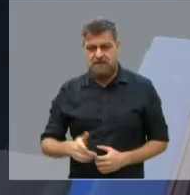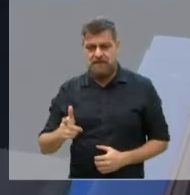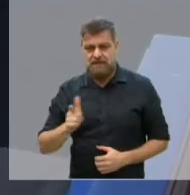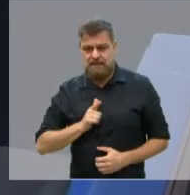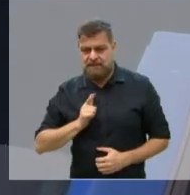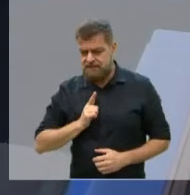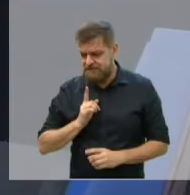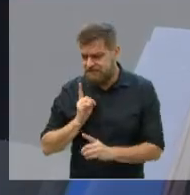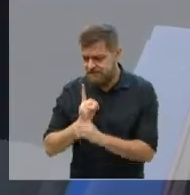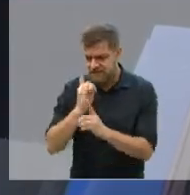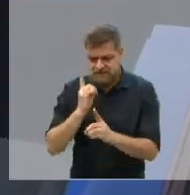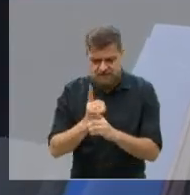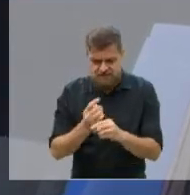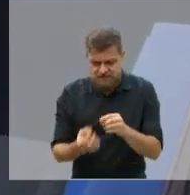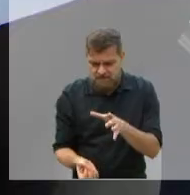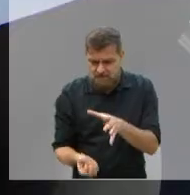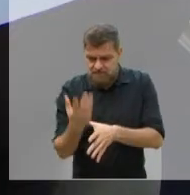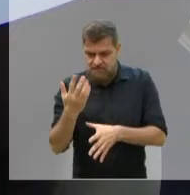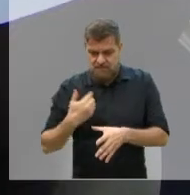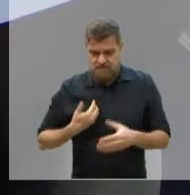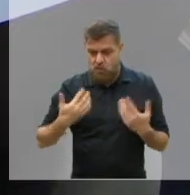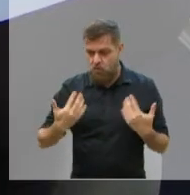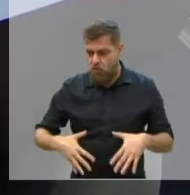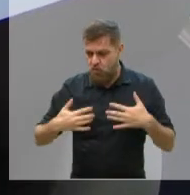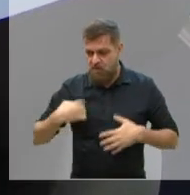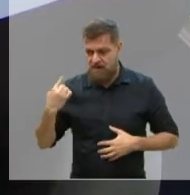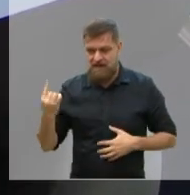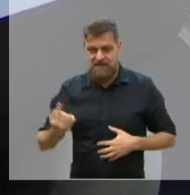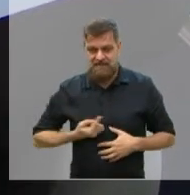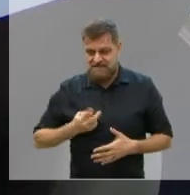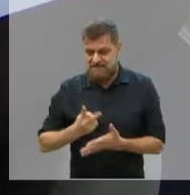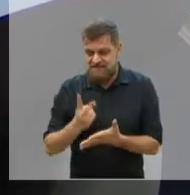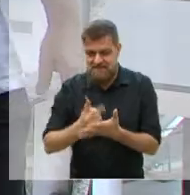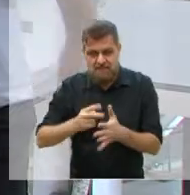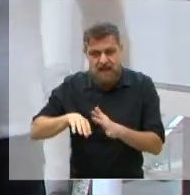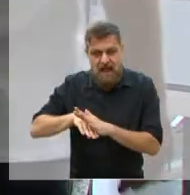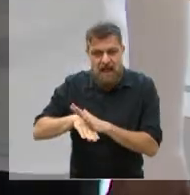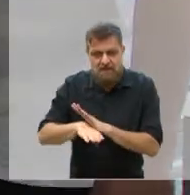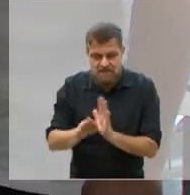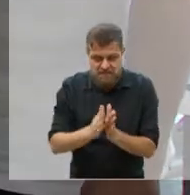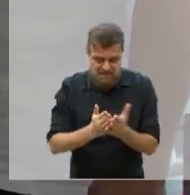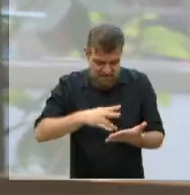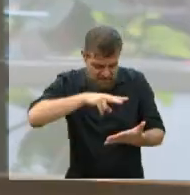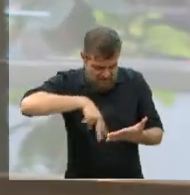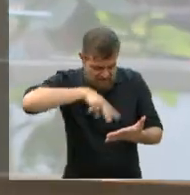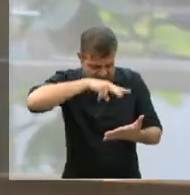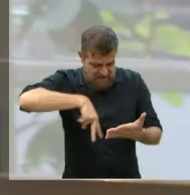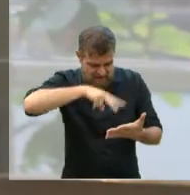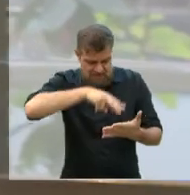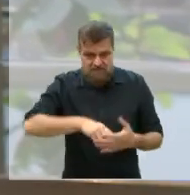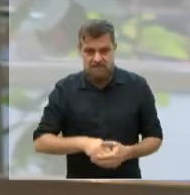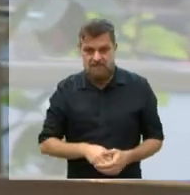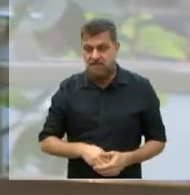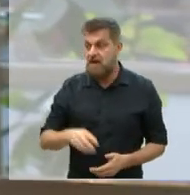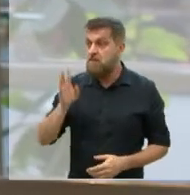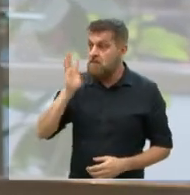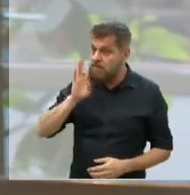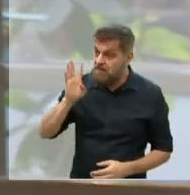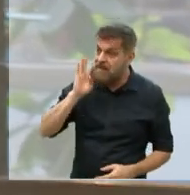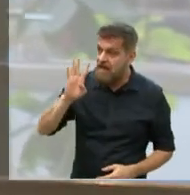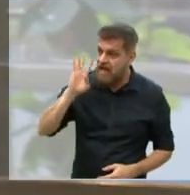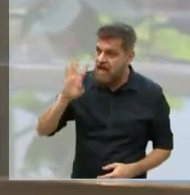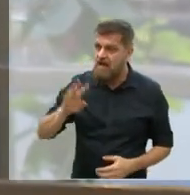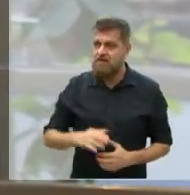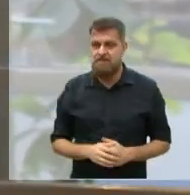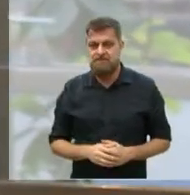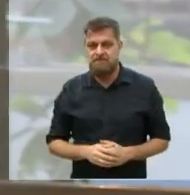Tantas descobertas que algumas delas a gente só estava acostumado a ver nos livros. Eu achei muito legal. Por